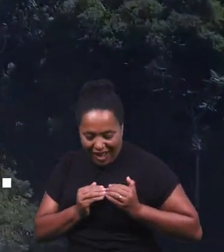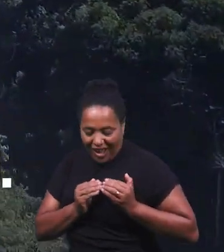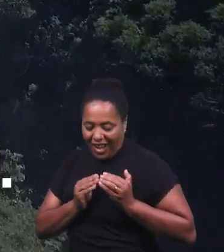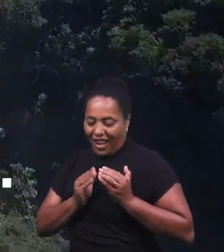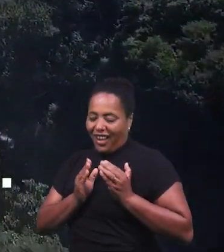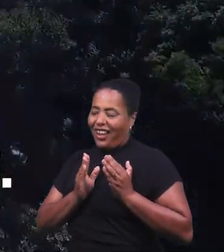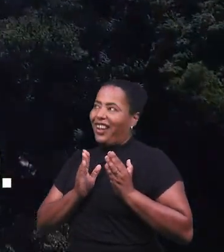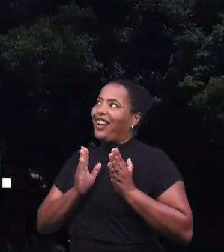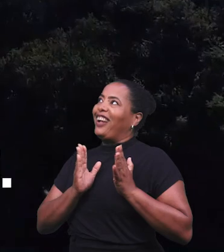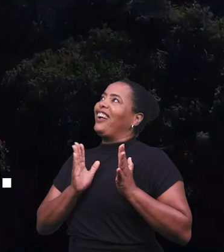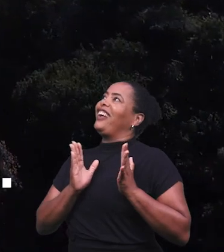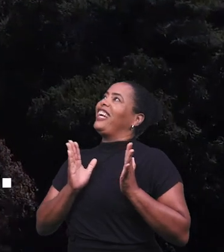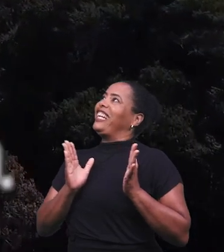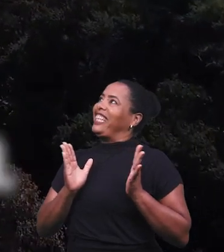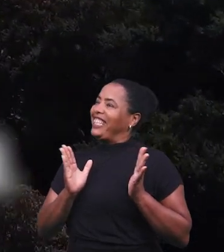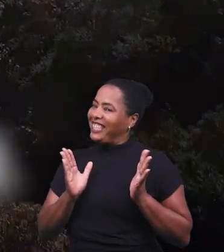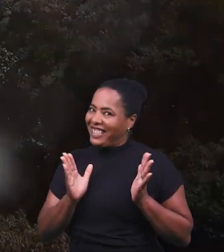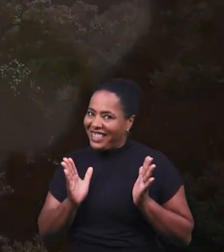coração.